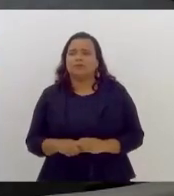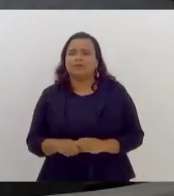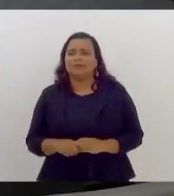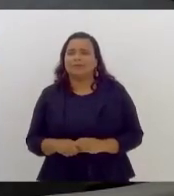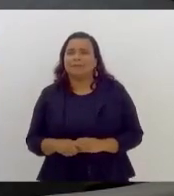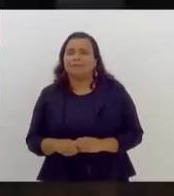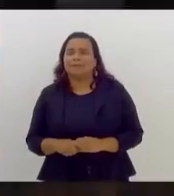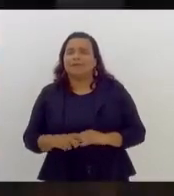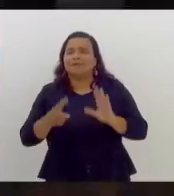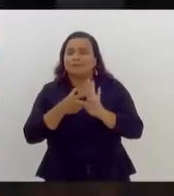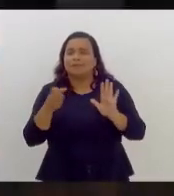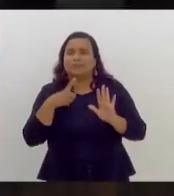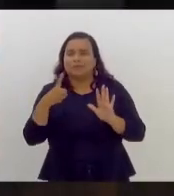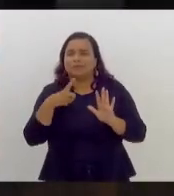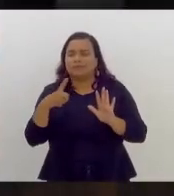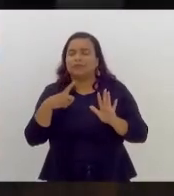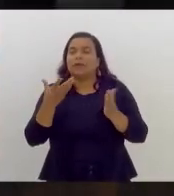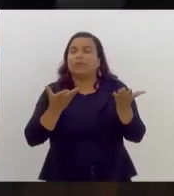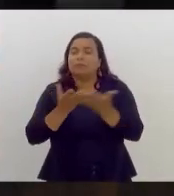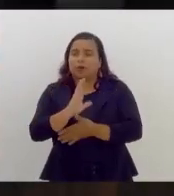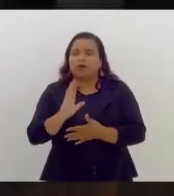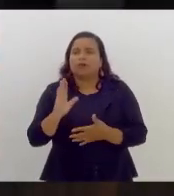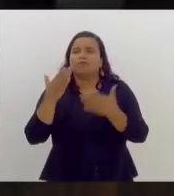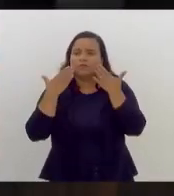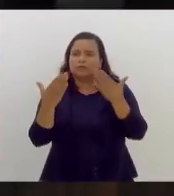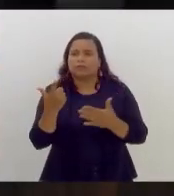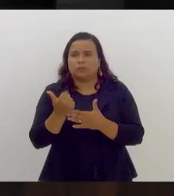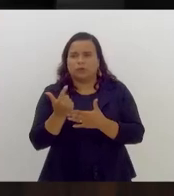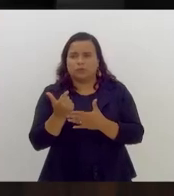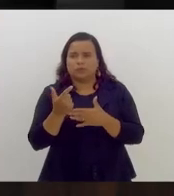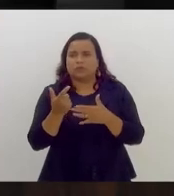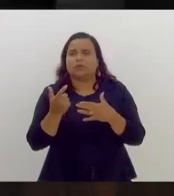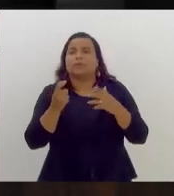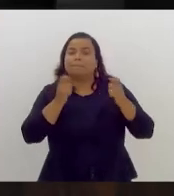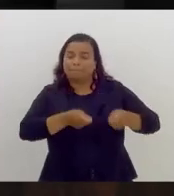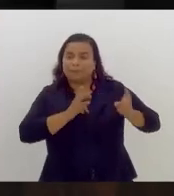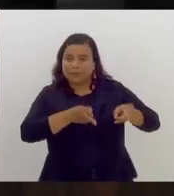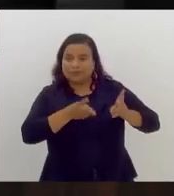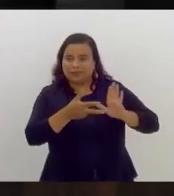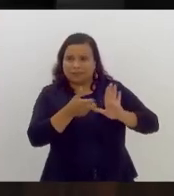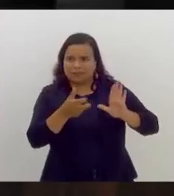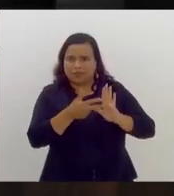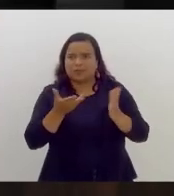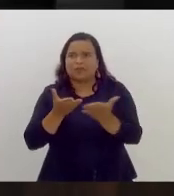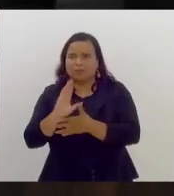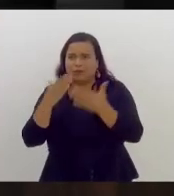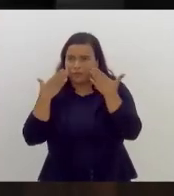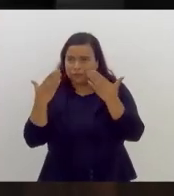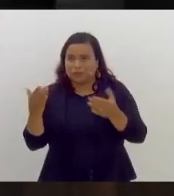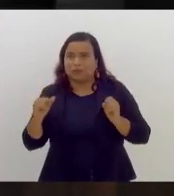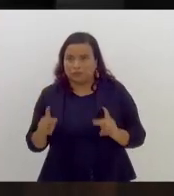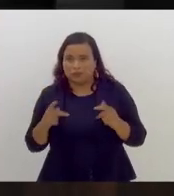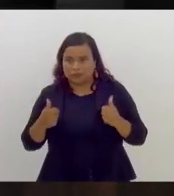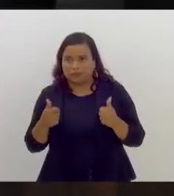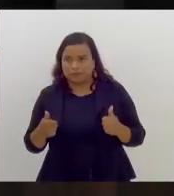Mantém o veto e aprova o destaque, o 12º. Mantém o veto e aprova o destaque, tá bom?